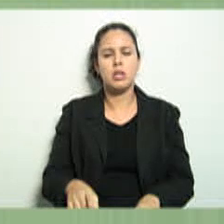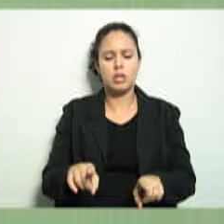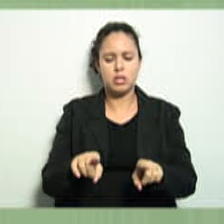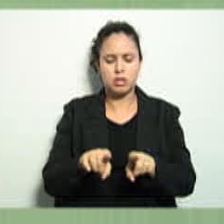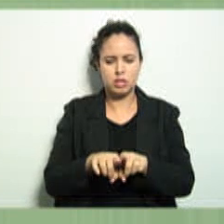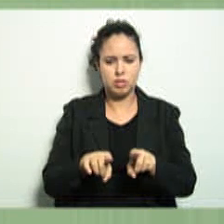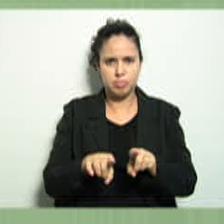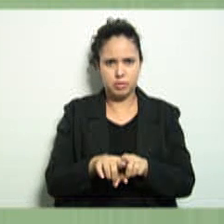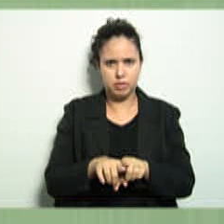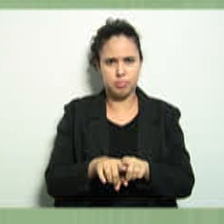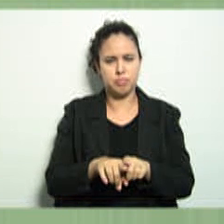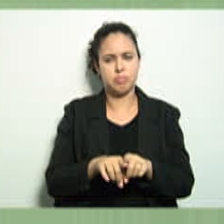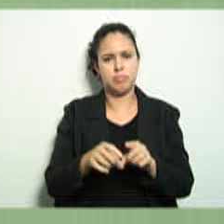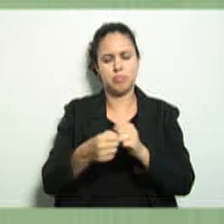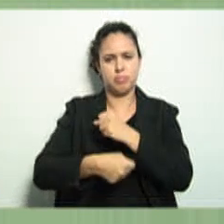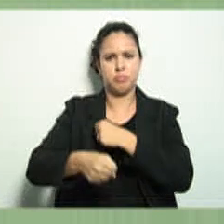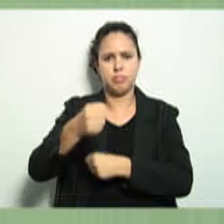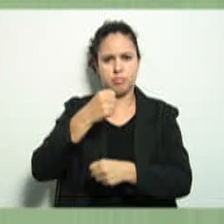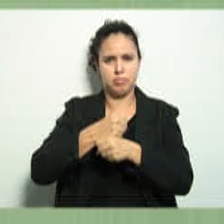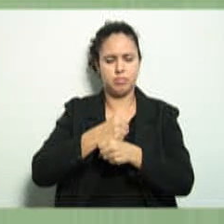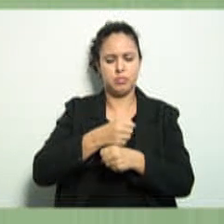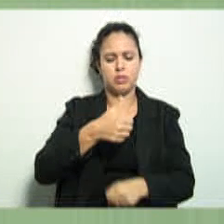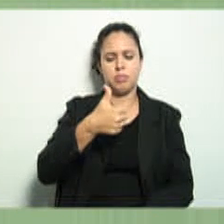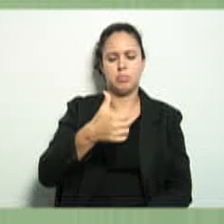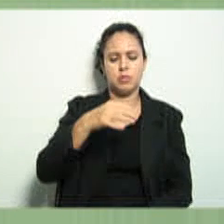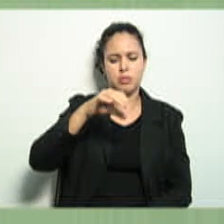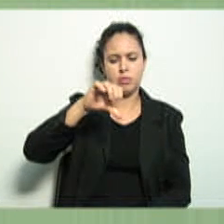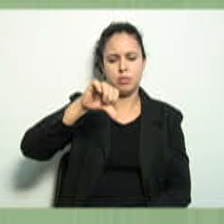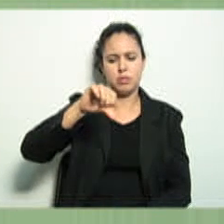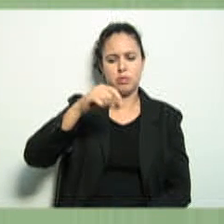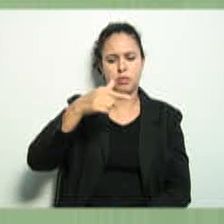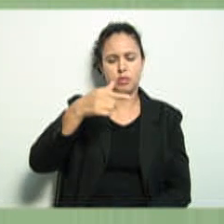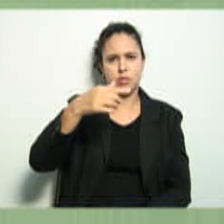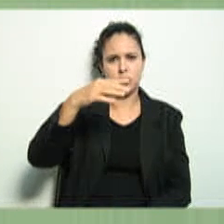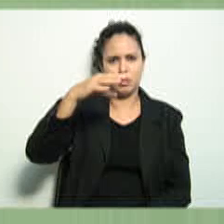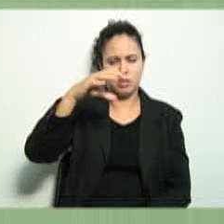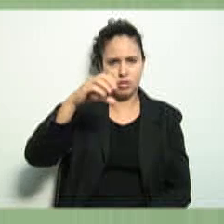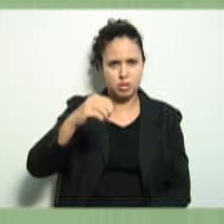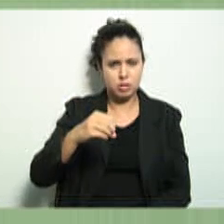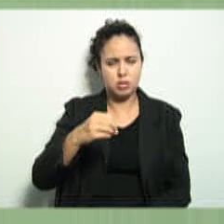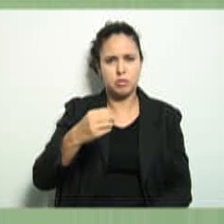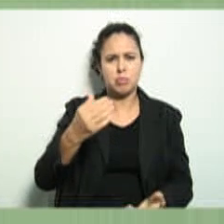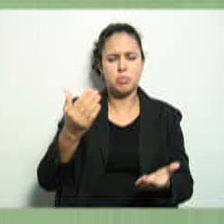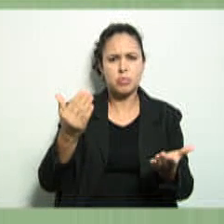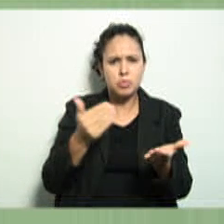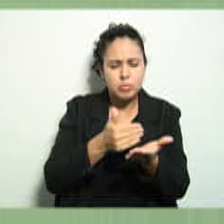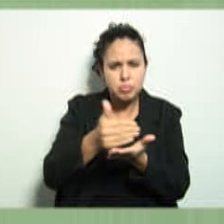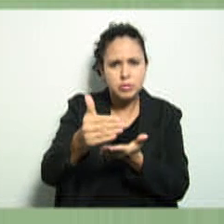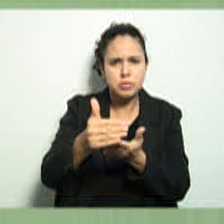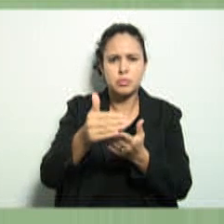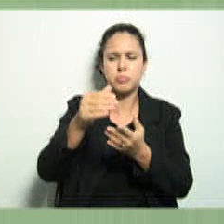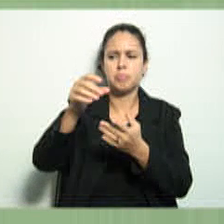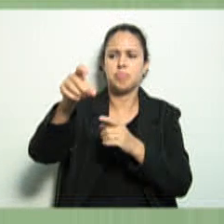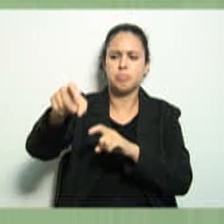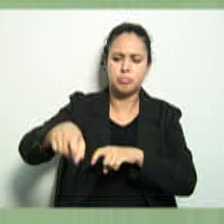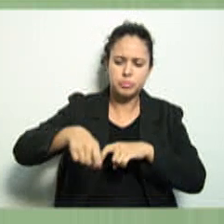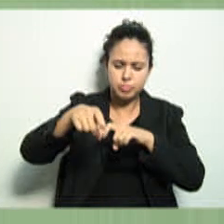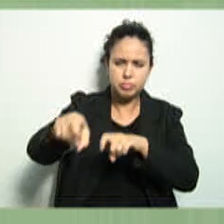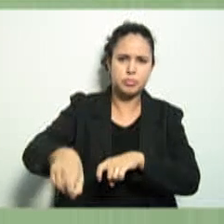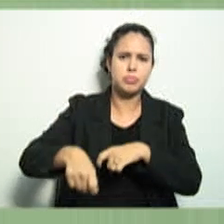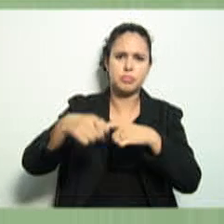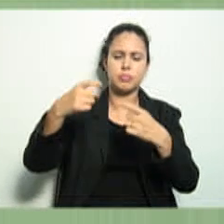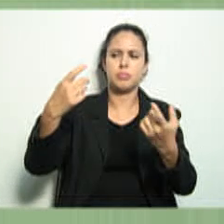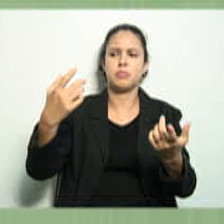Na década de 70, houve uma maior diversificação da produção agropecuária, com o estabelecimento